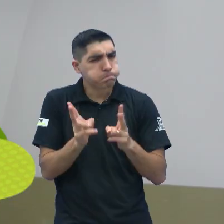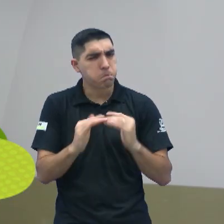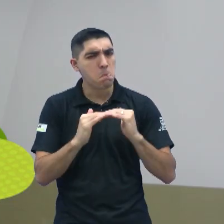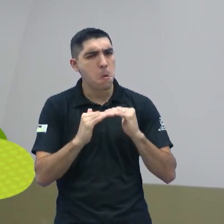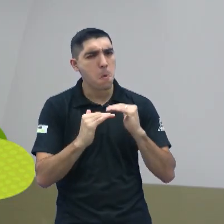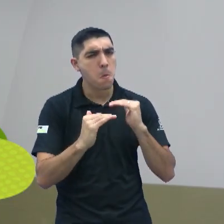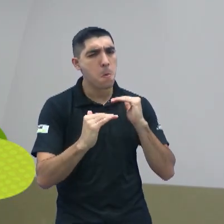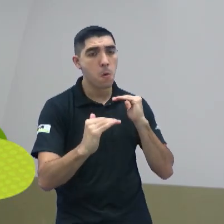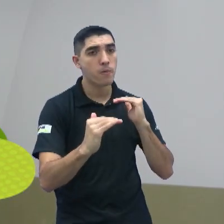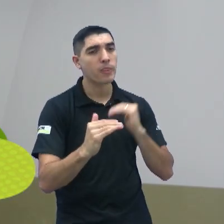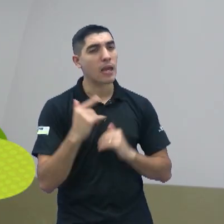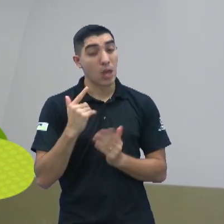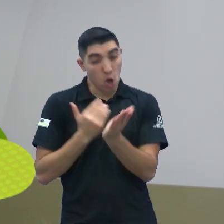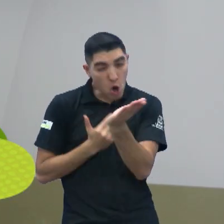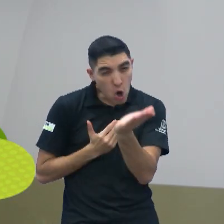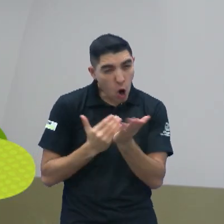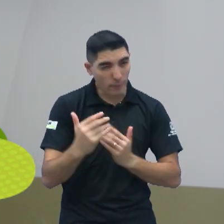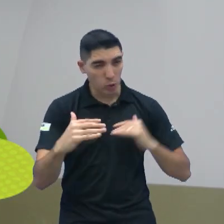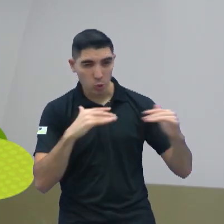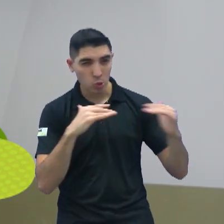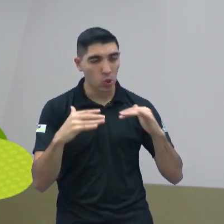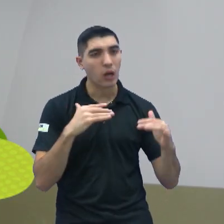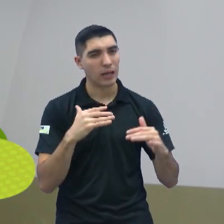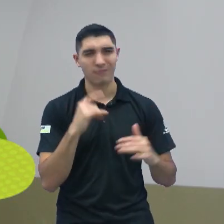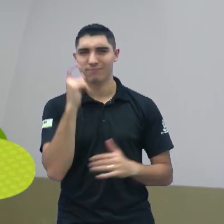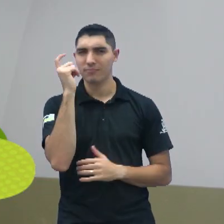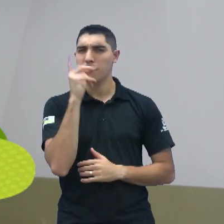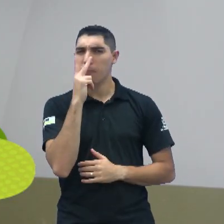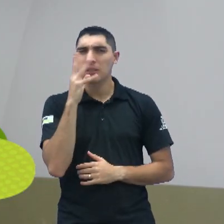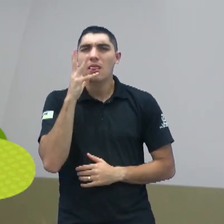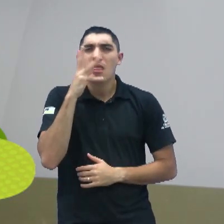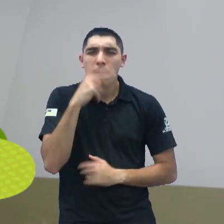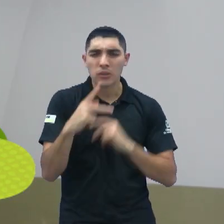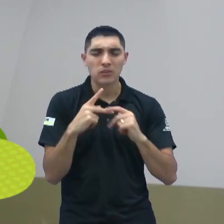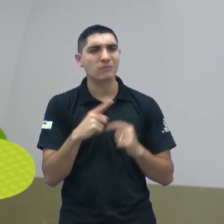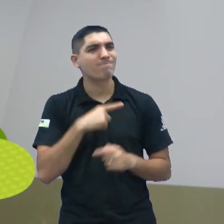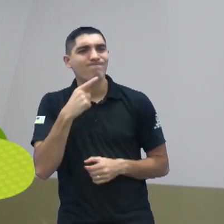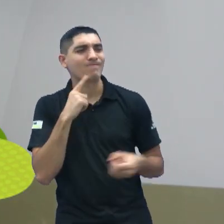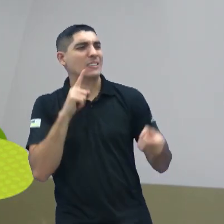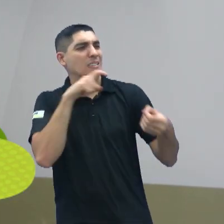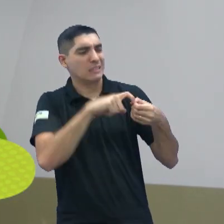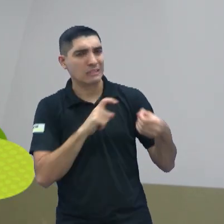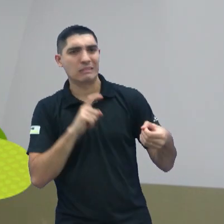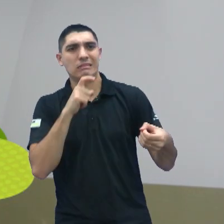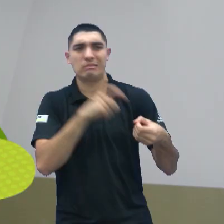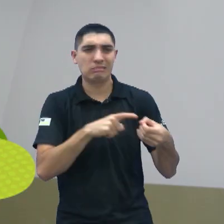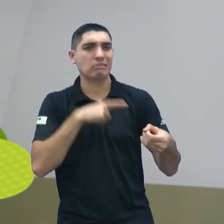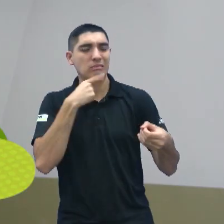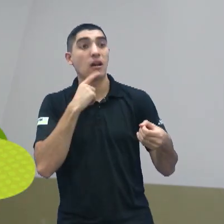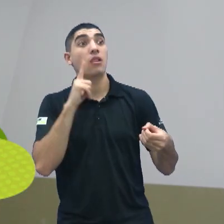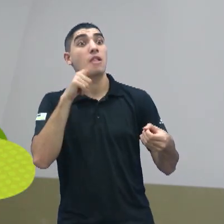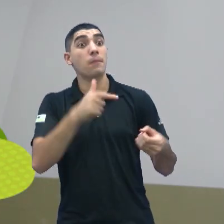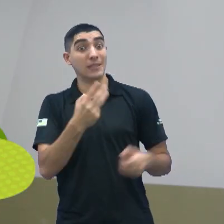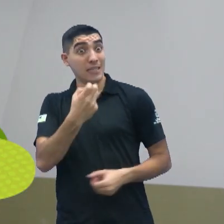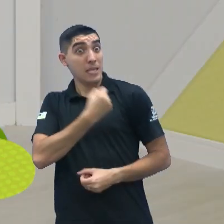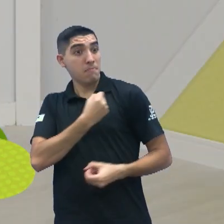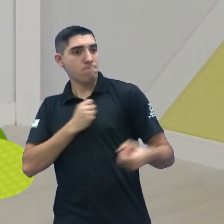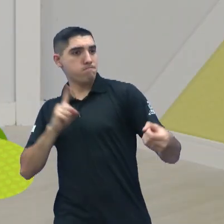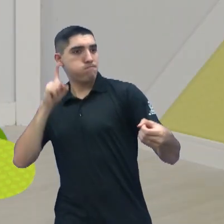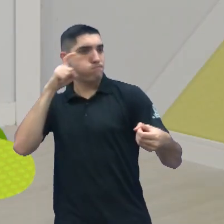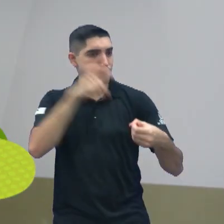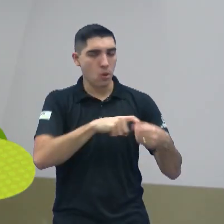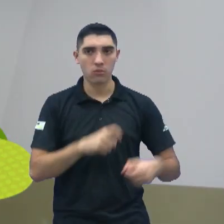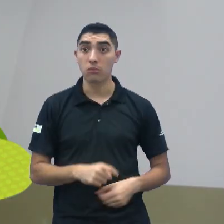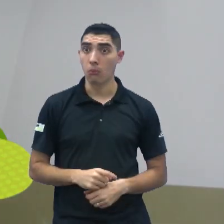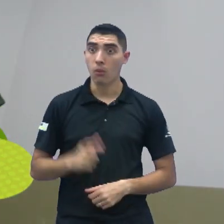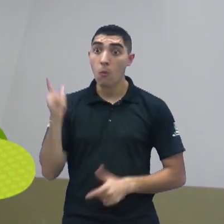não ia entrar, demorou muito para poder sair os primeiros pontos, mas depois o time encaixou a bola de 3 e isso fez a diferença. Só valia a bola de 3, Só né?